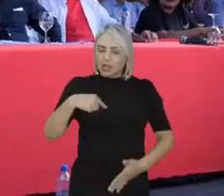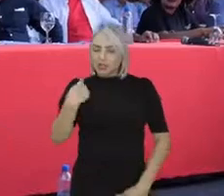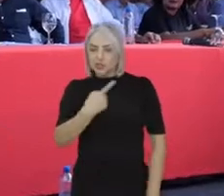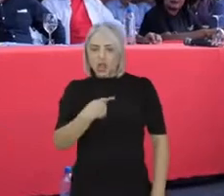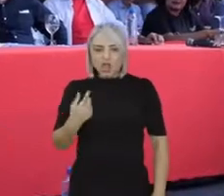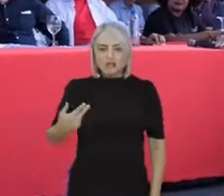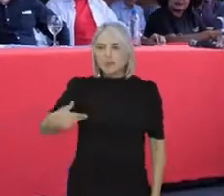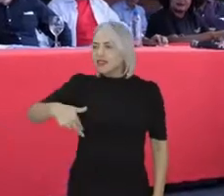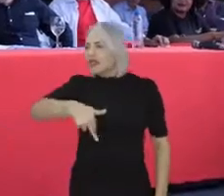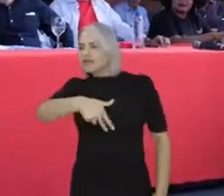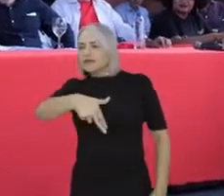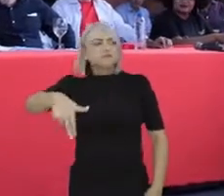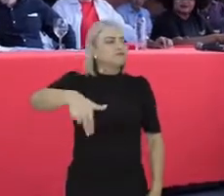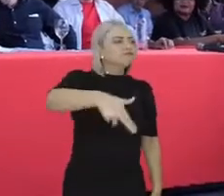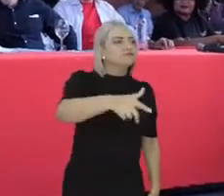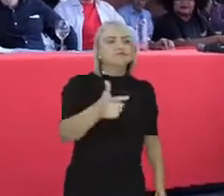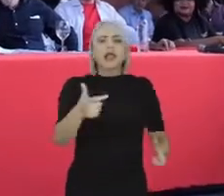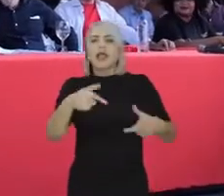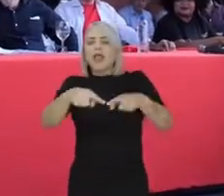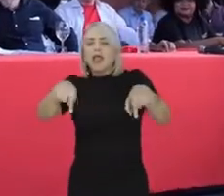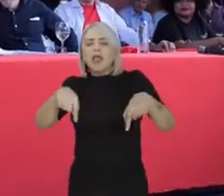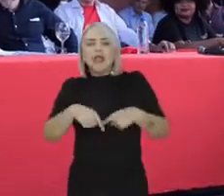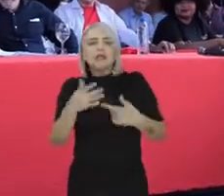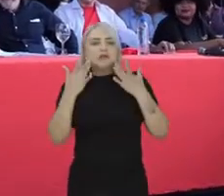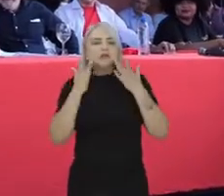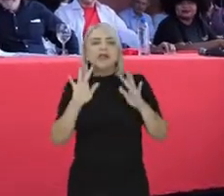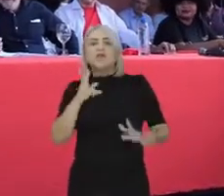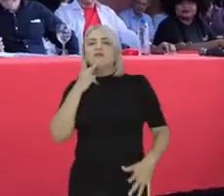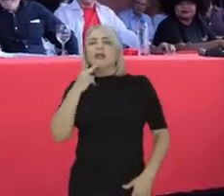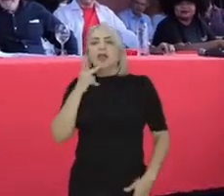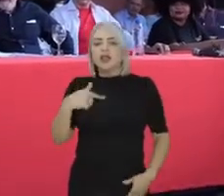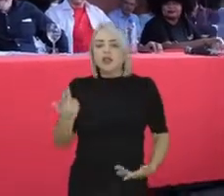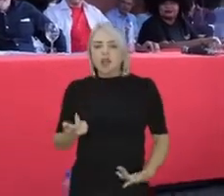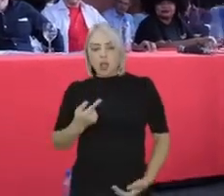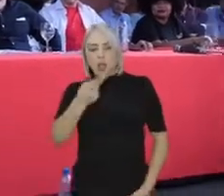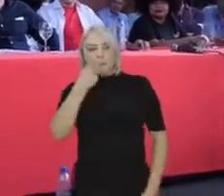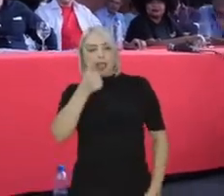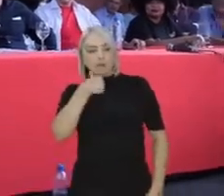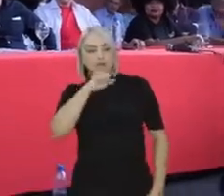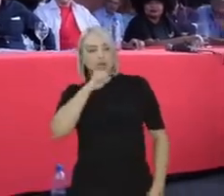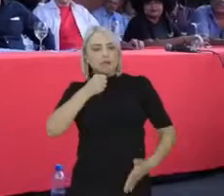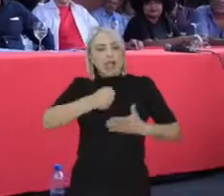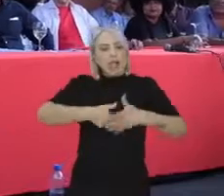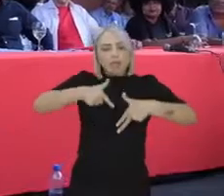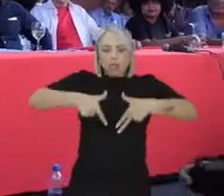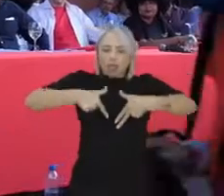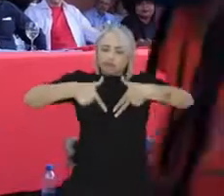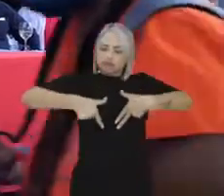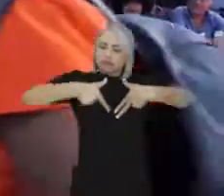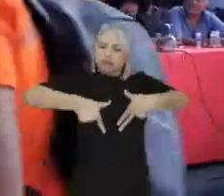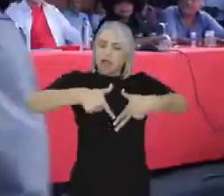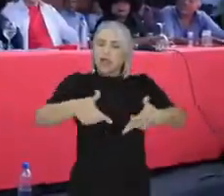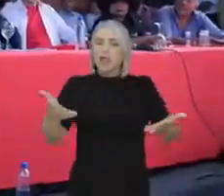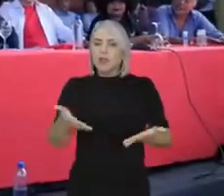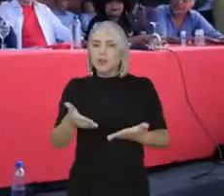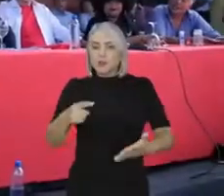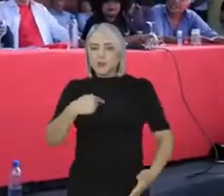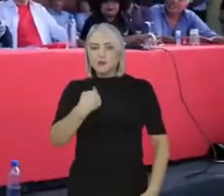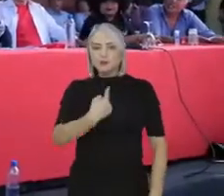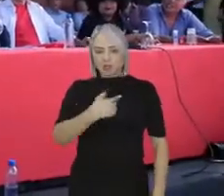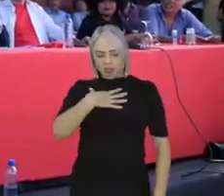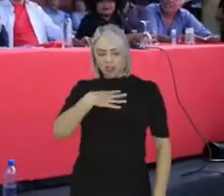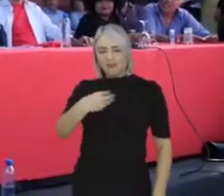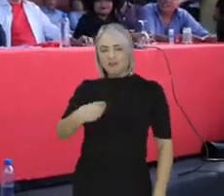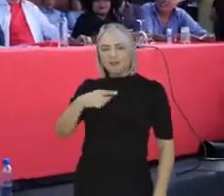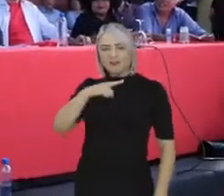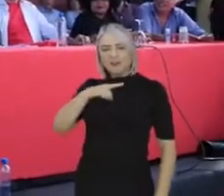quadra sem nem saber falar, enquanto os nossos pais faziam militância. E hoje, quem de nós tem filho, tem a